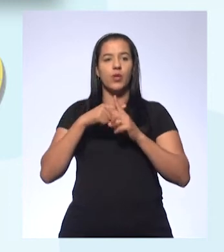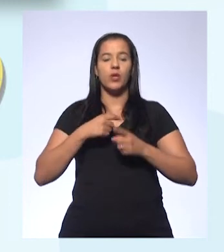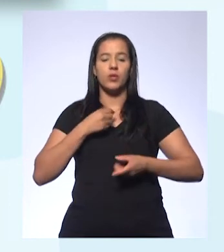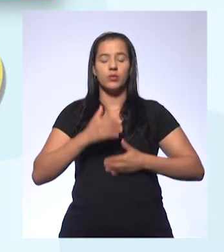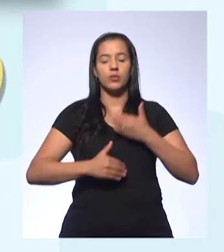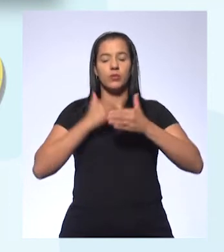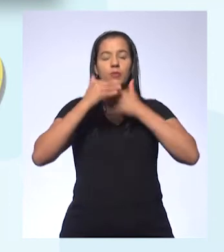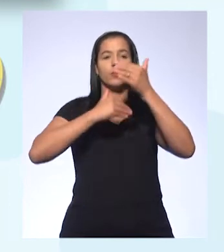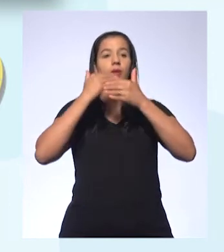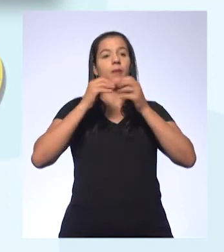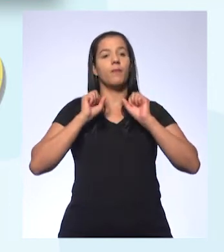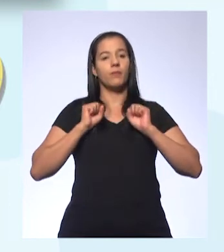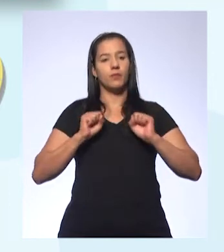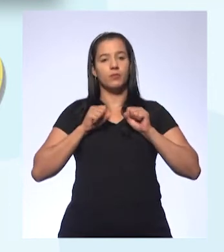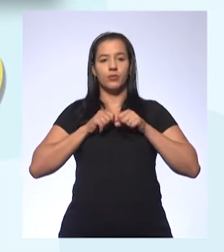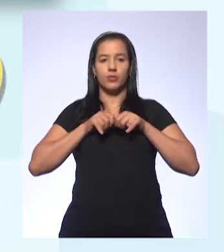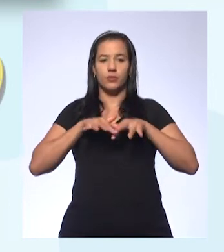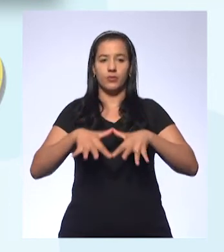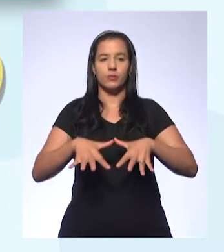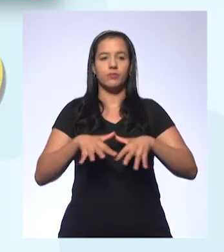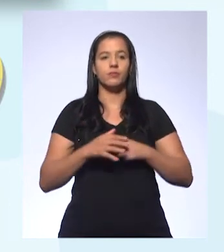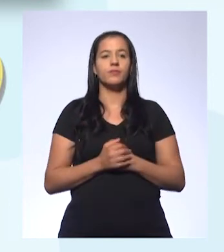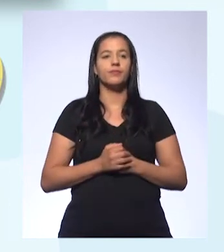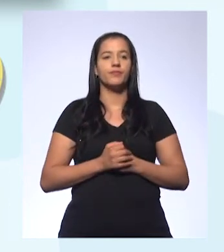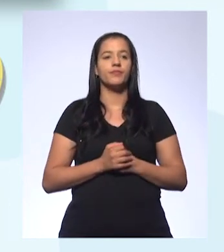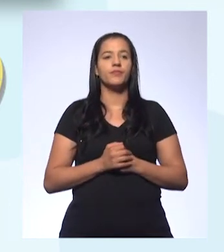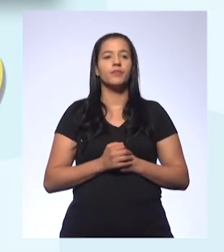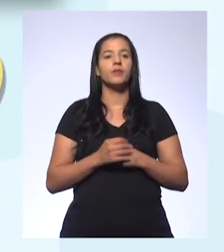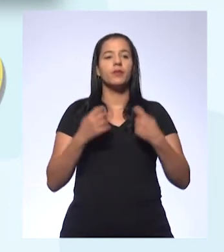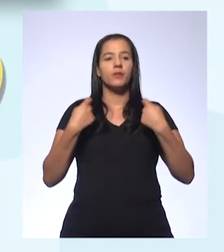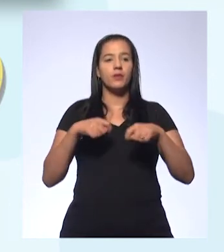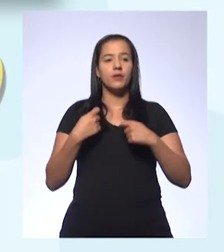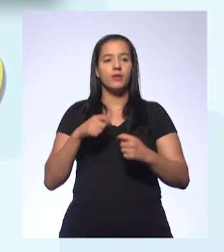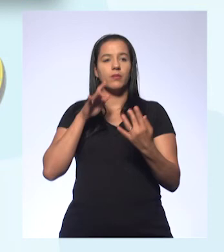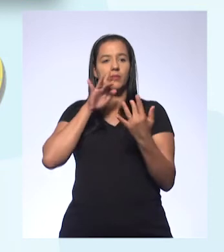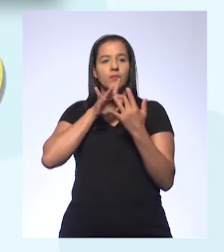doença, mas podem transmitir, tá bom? Atendimento,